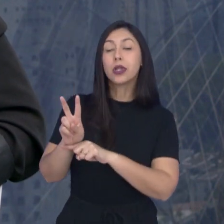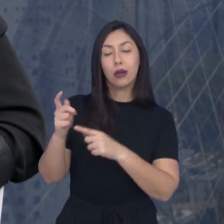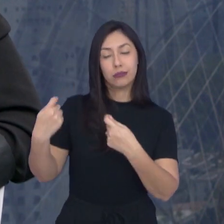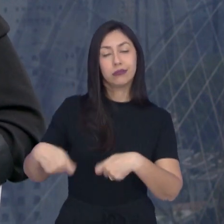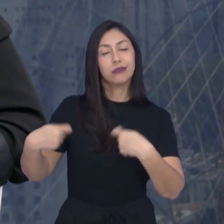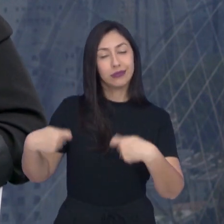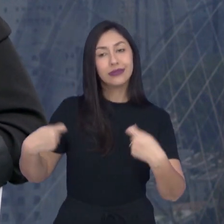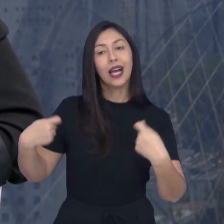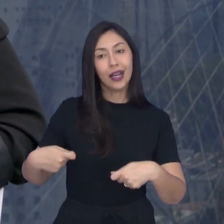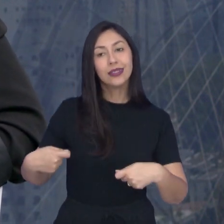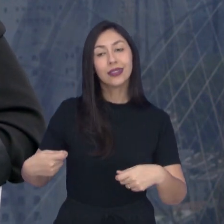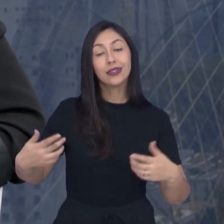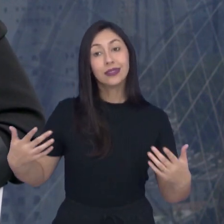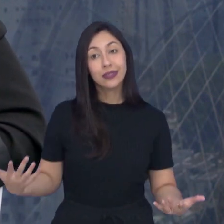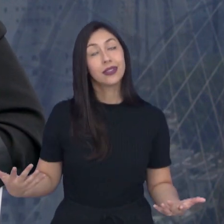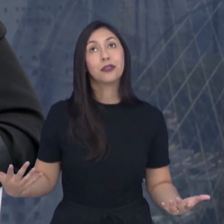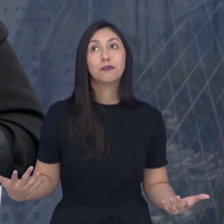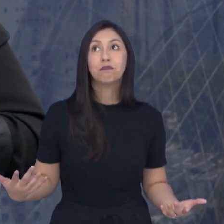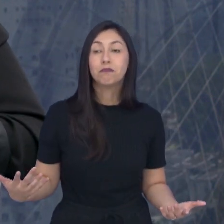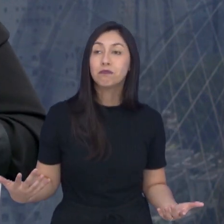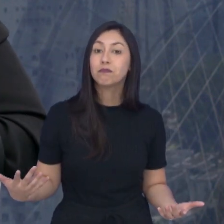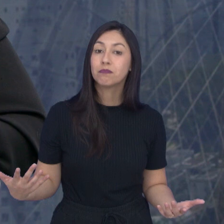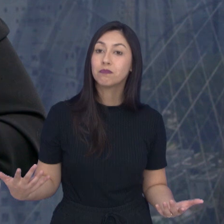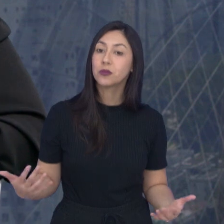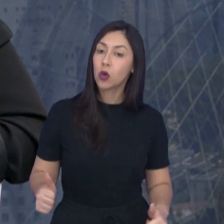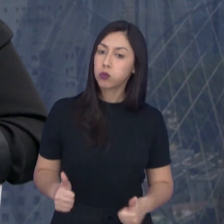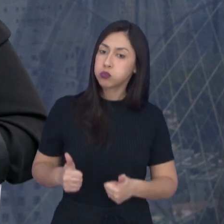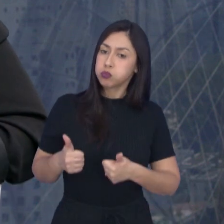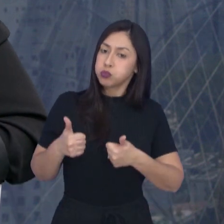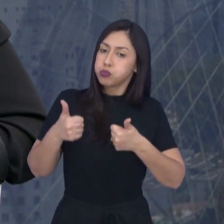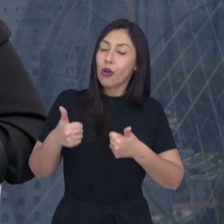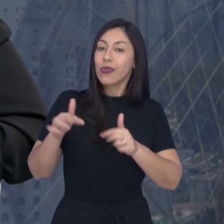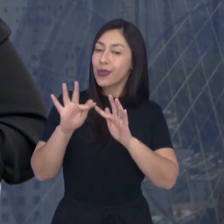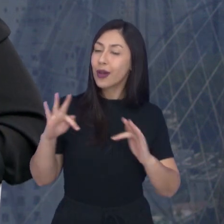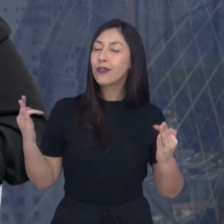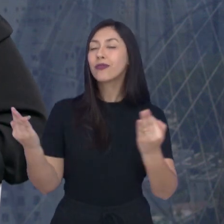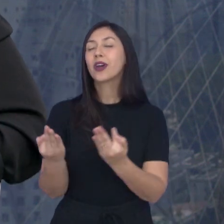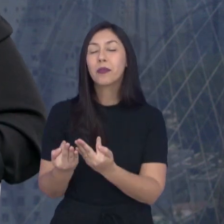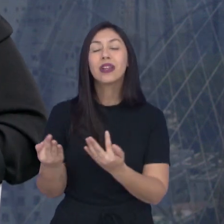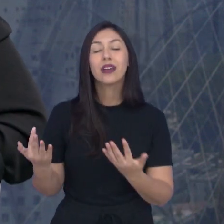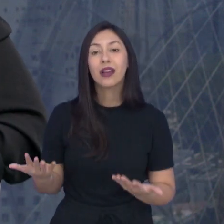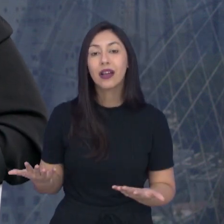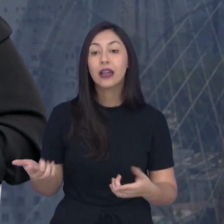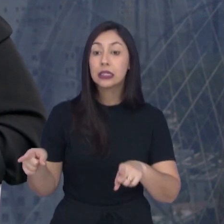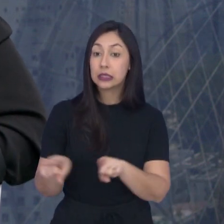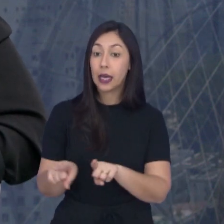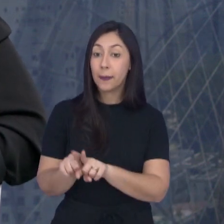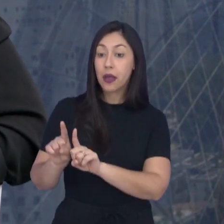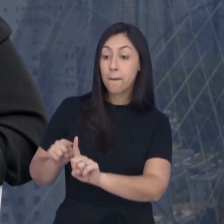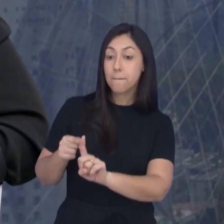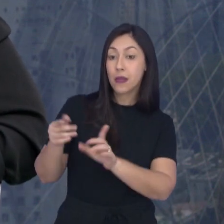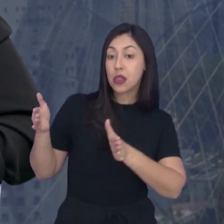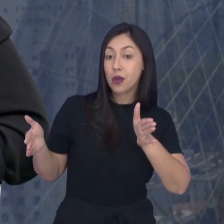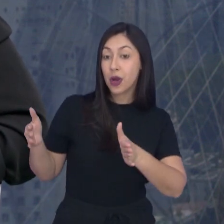de apoio. Então, assim, e isso é um bem-estar ali de toda a família. Então, esse primeiro momento, e estendê-lo por 20